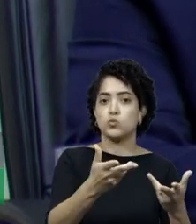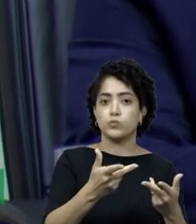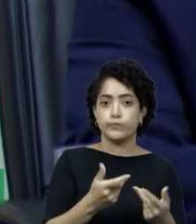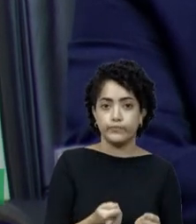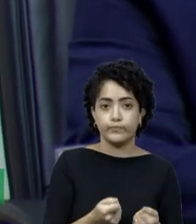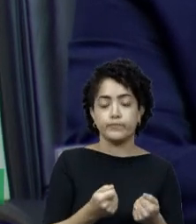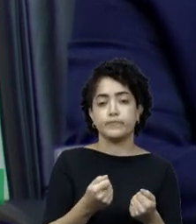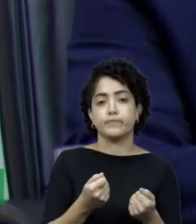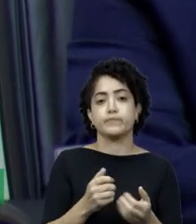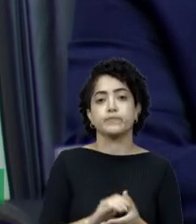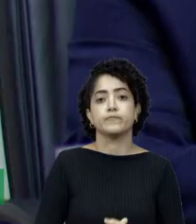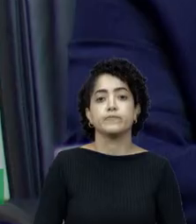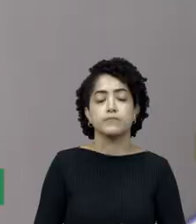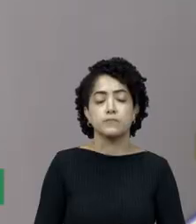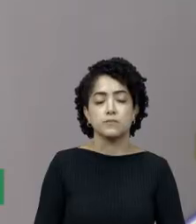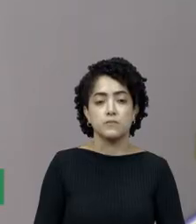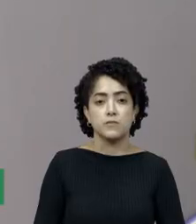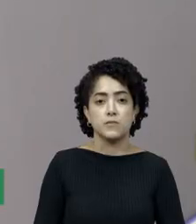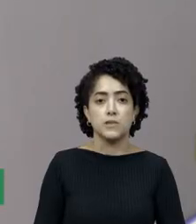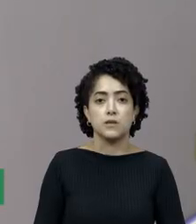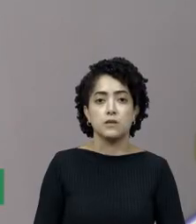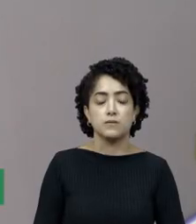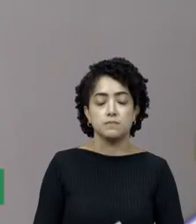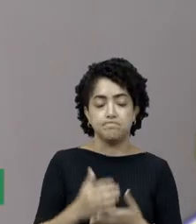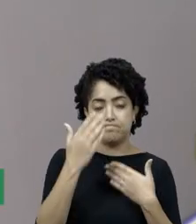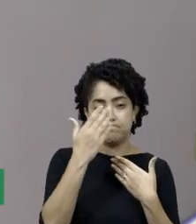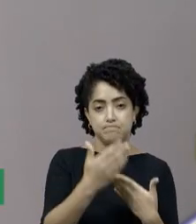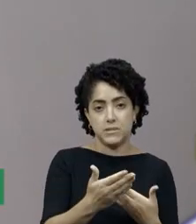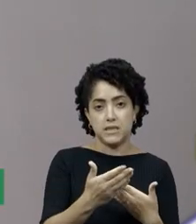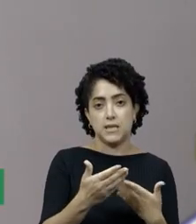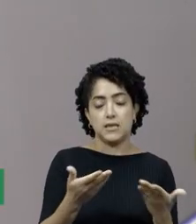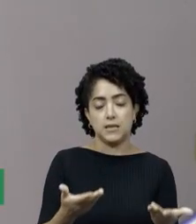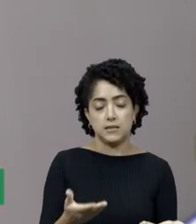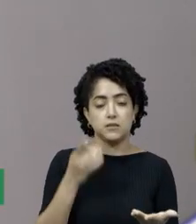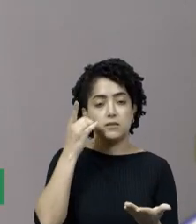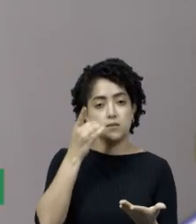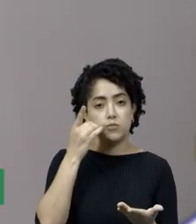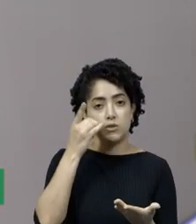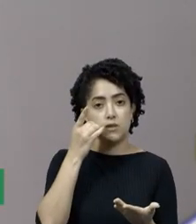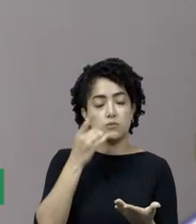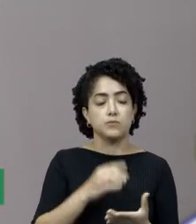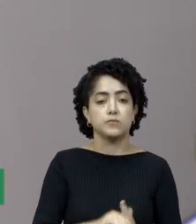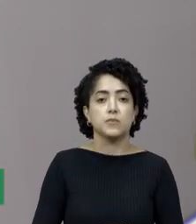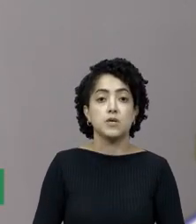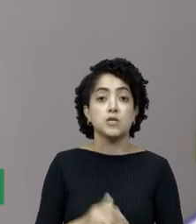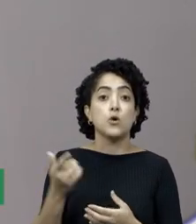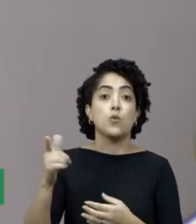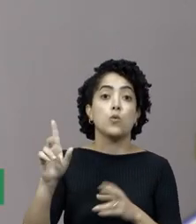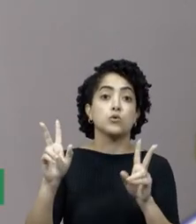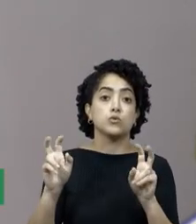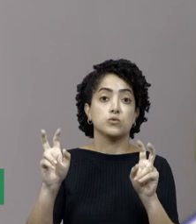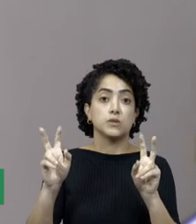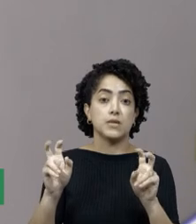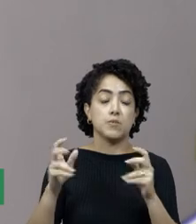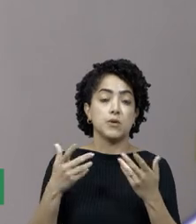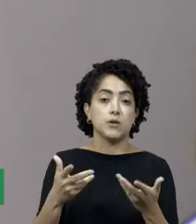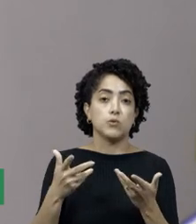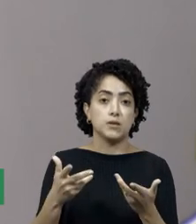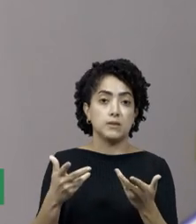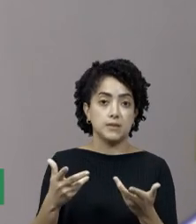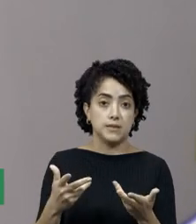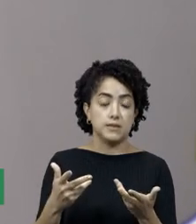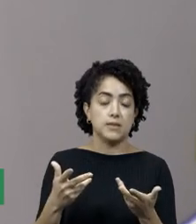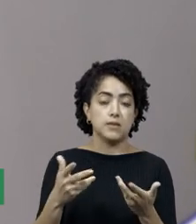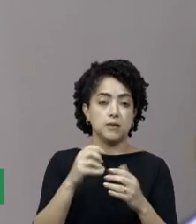nosso município de Gaspar. Obrigado. Obrigado pela contribuição, deputado Ismael. Um outro assunto, deputado, que eu queria